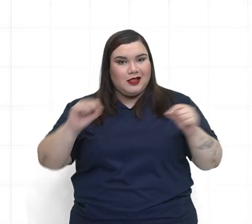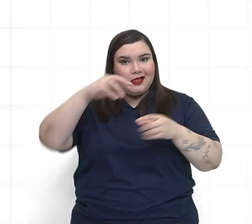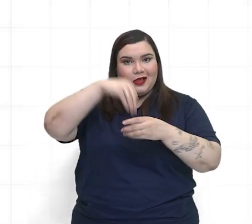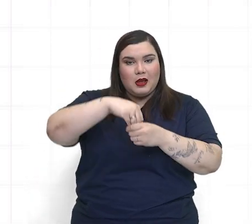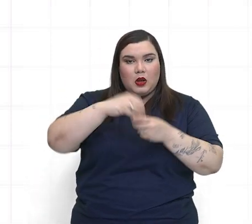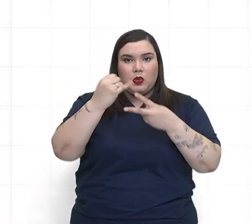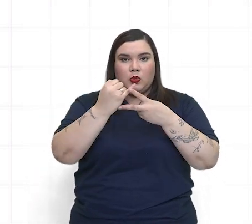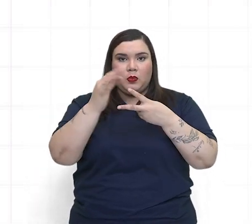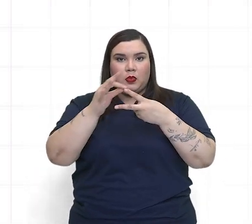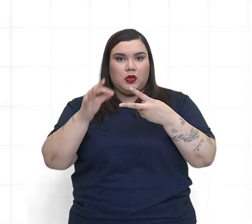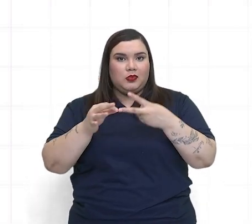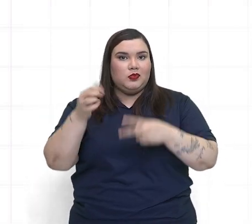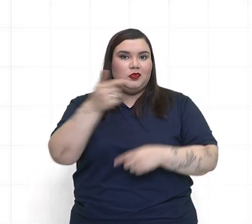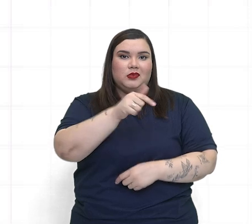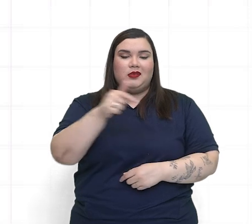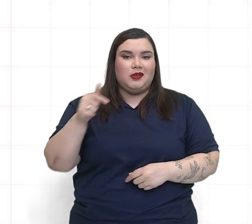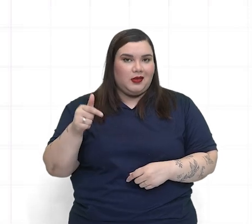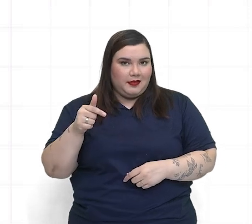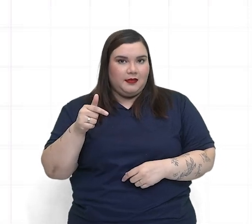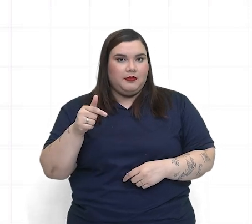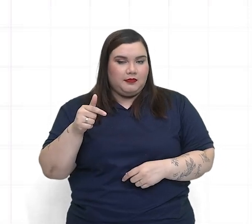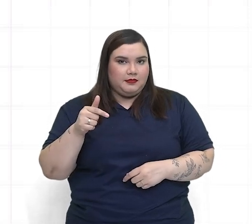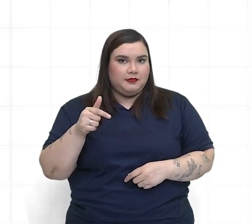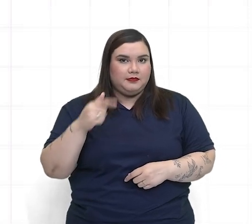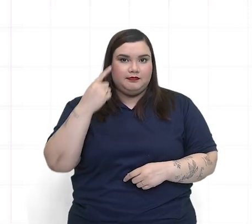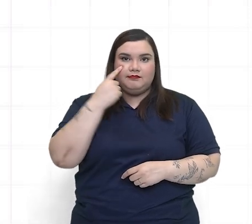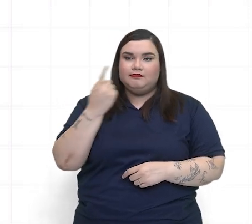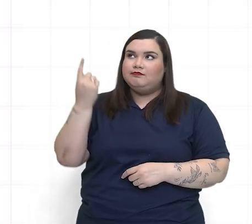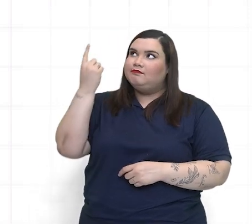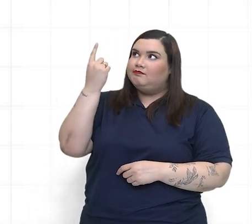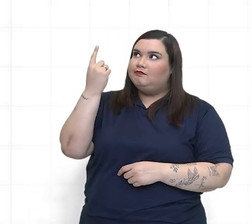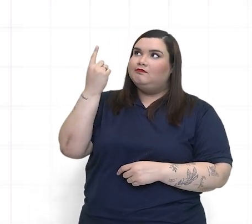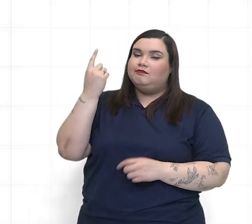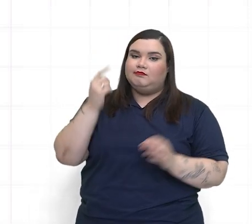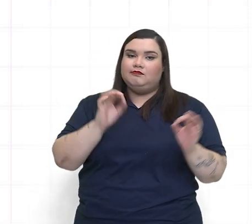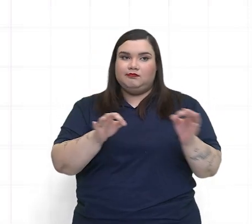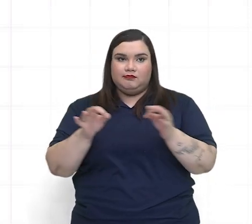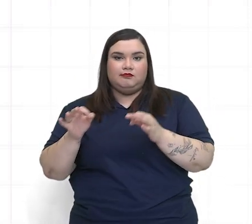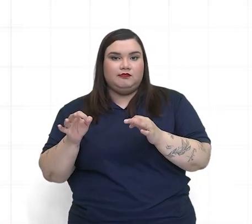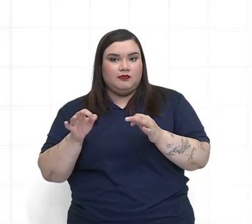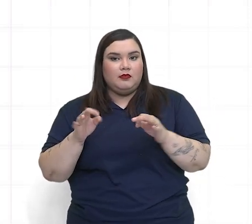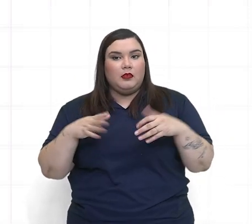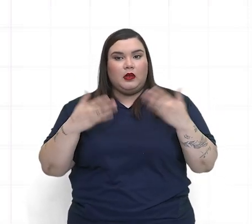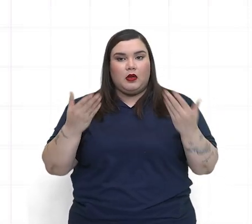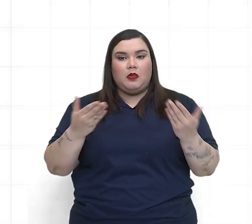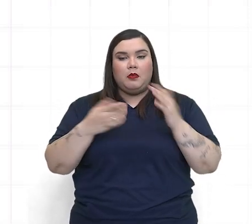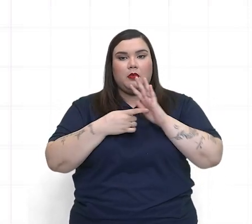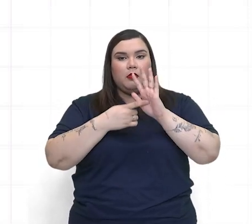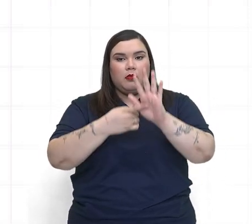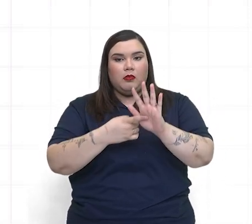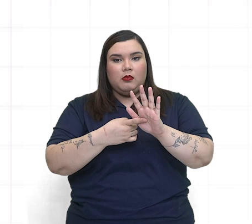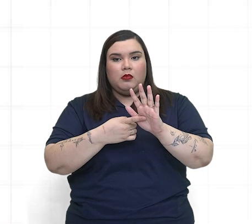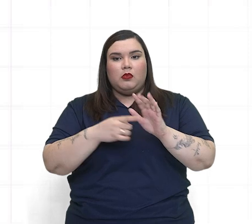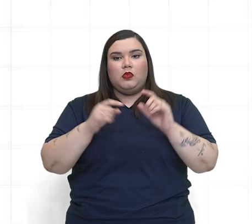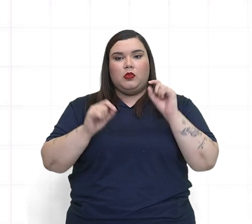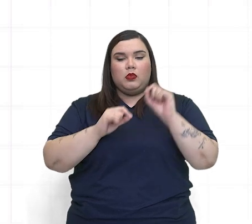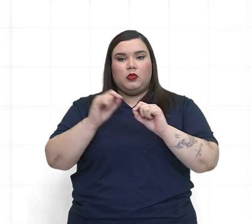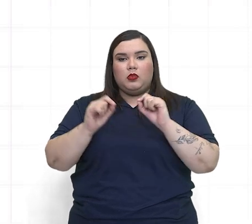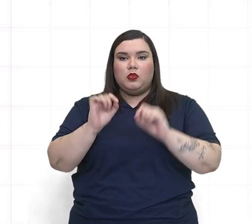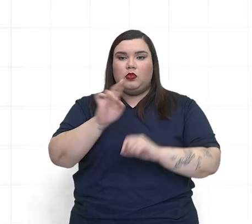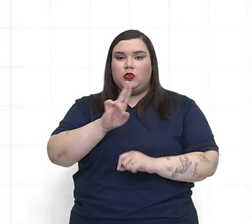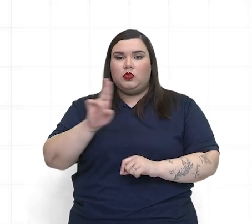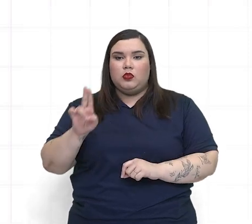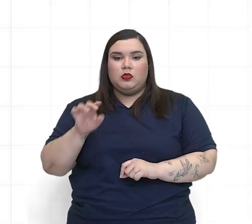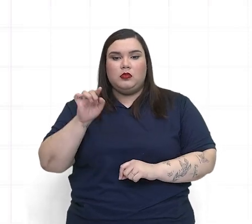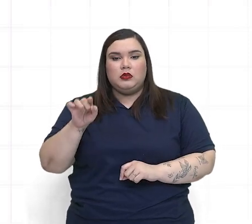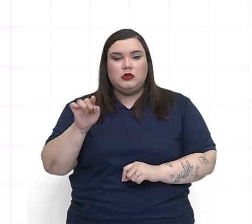do polígono, diferente do que nós vimos antes. Olha só, nós vemos aqui, né, chamado de invaginação, o nome